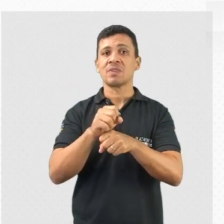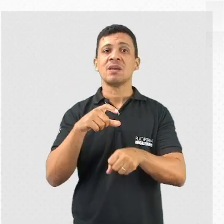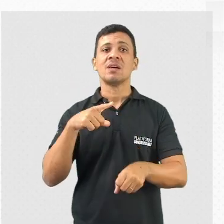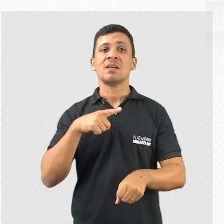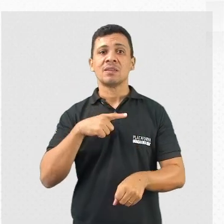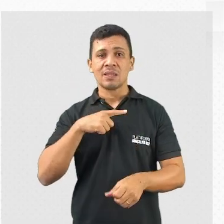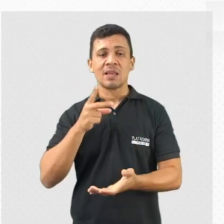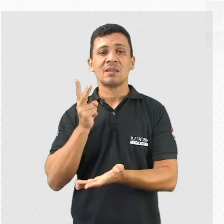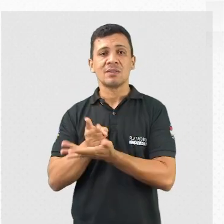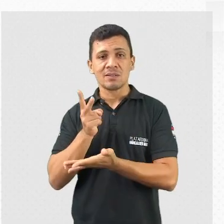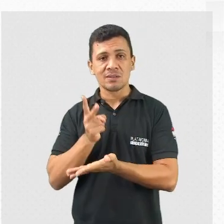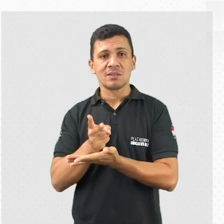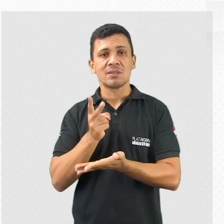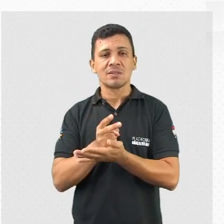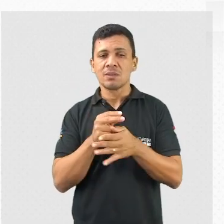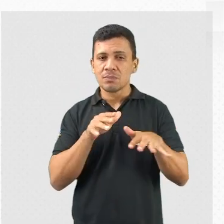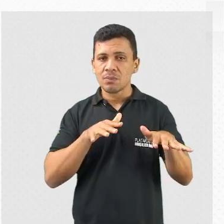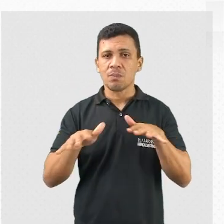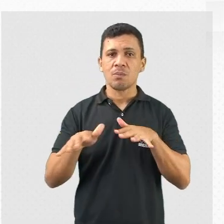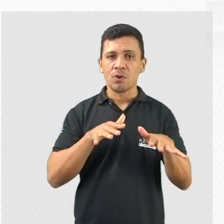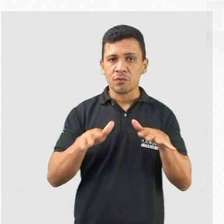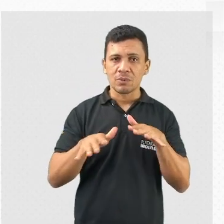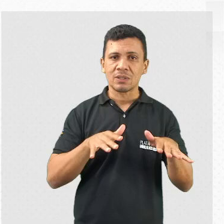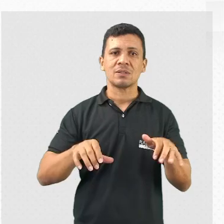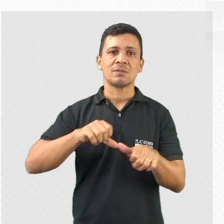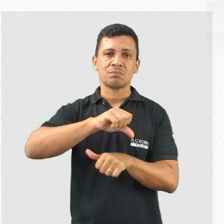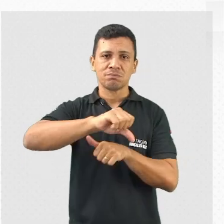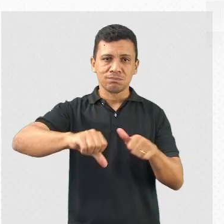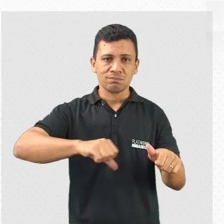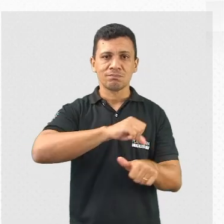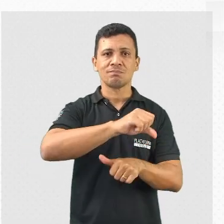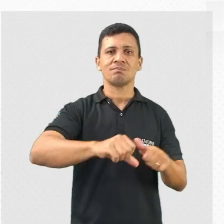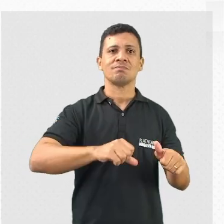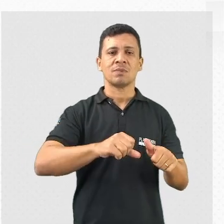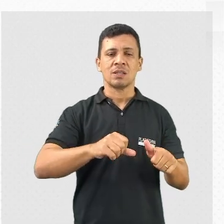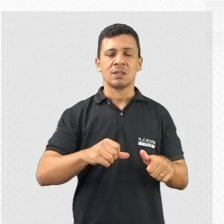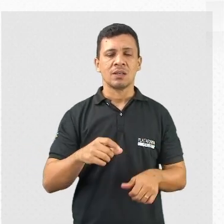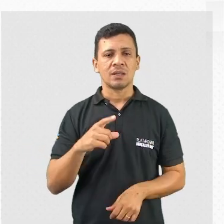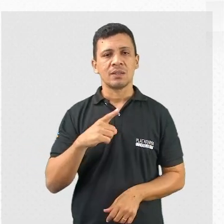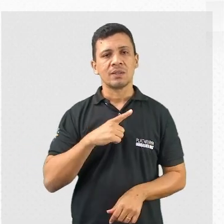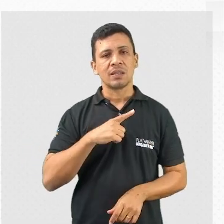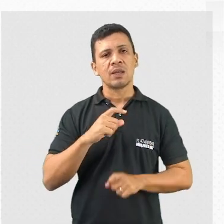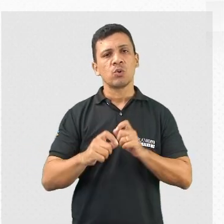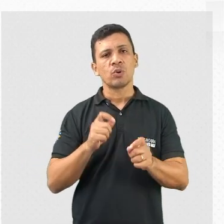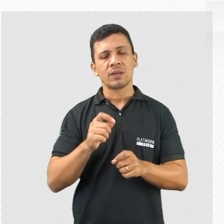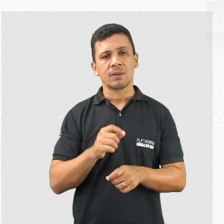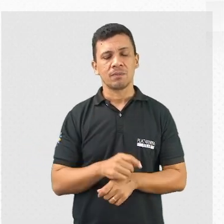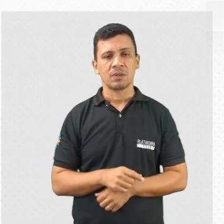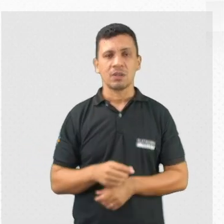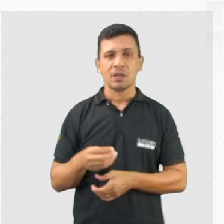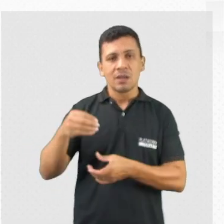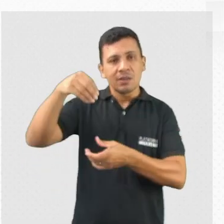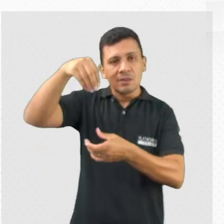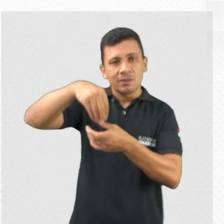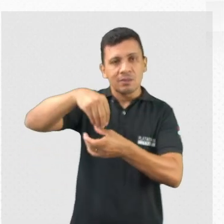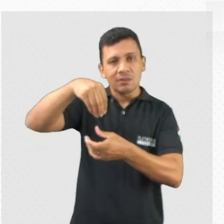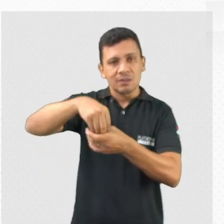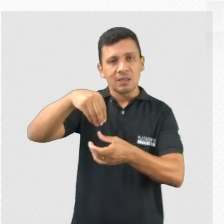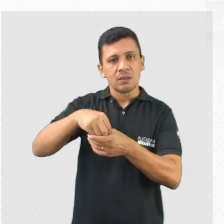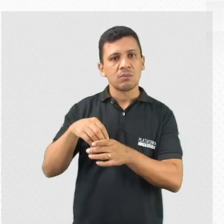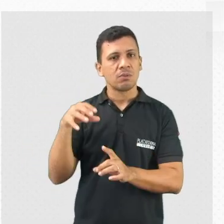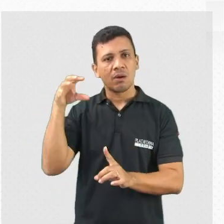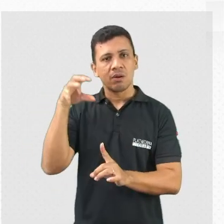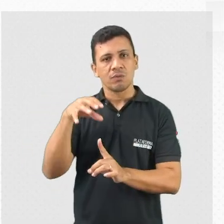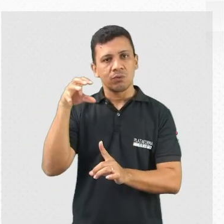em constante movimentação e transformação. Aí, daqui a gente tem a ideia dos agentes endógenos, ou seja, que vêm